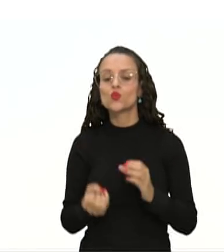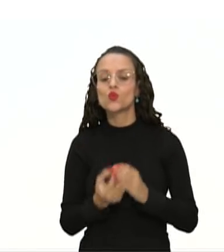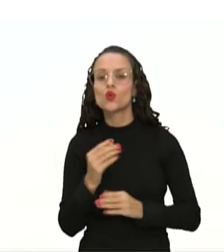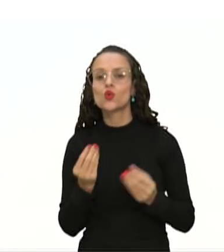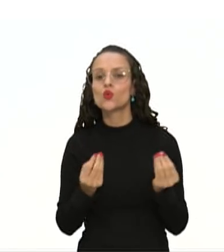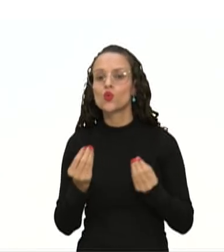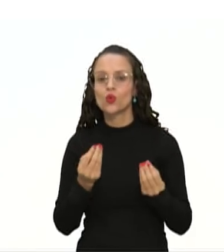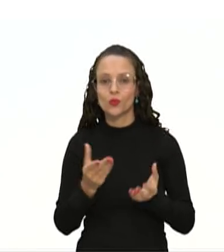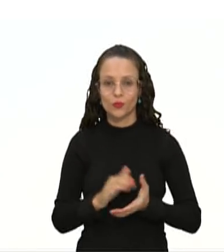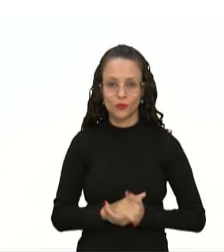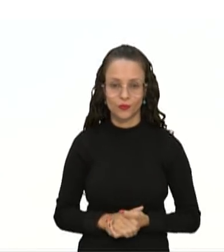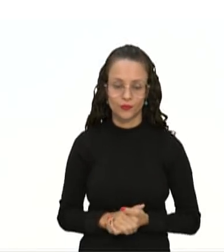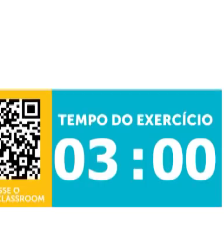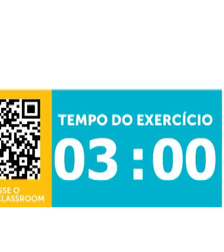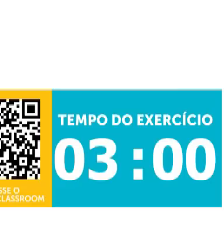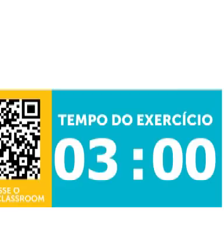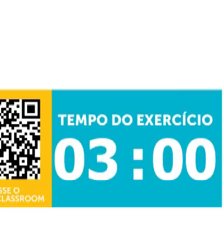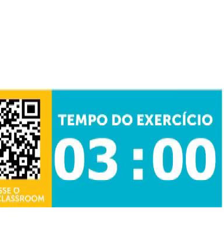como?